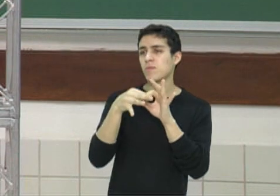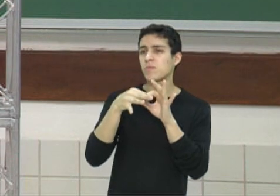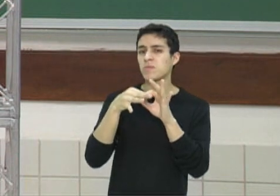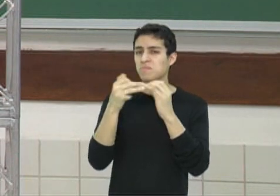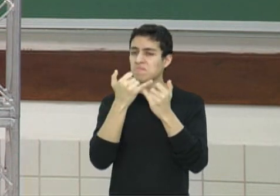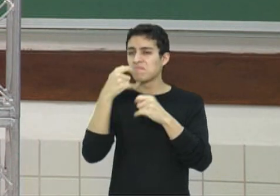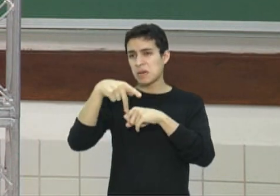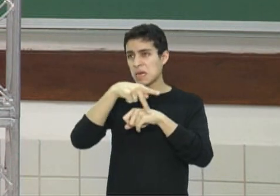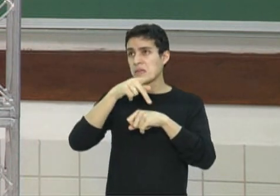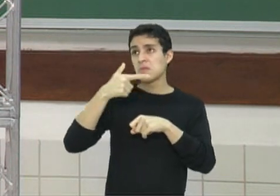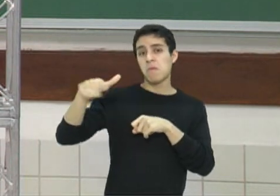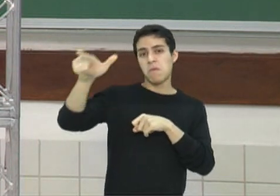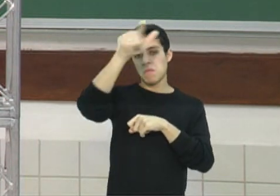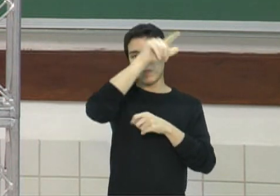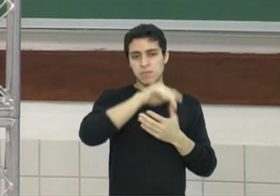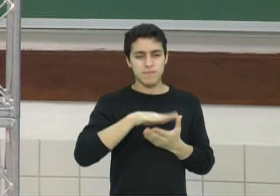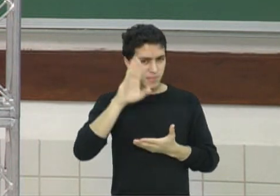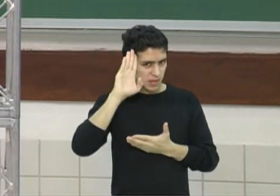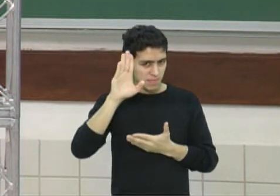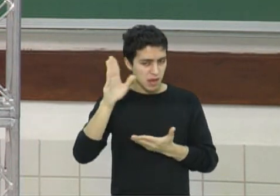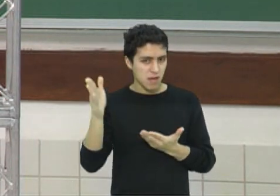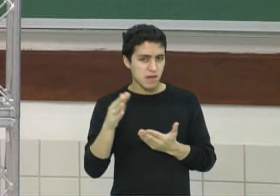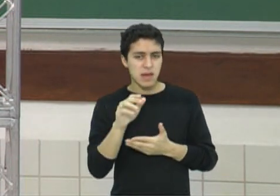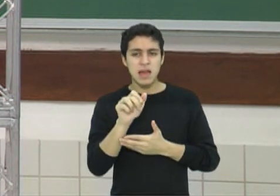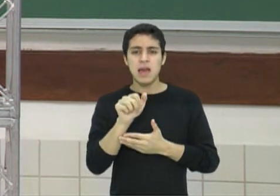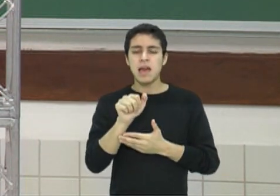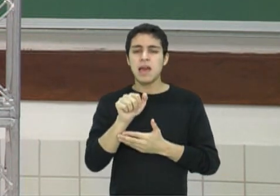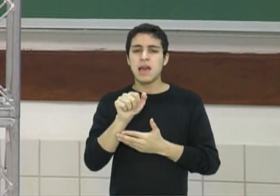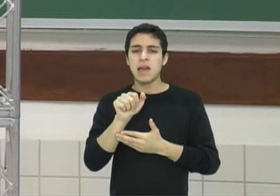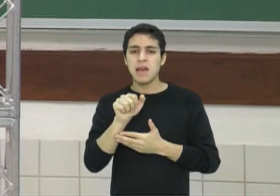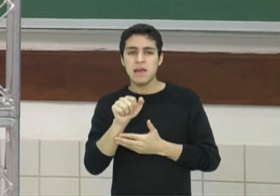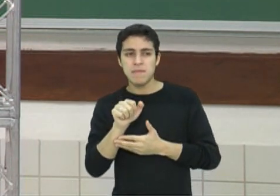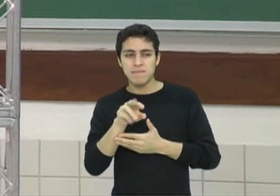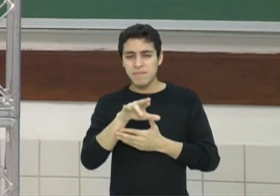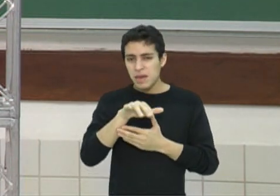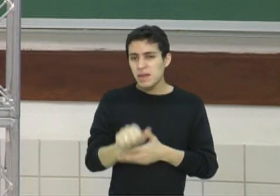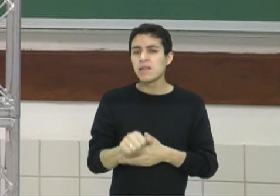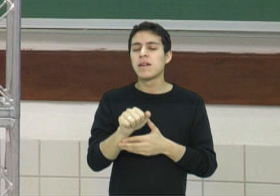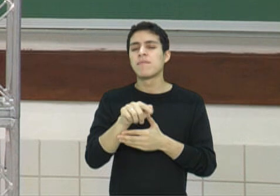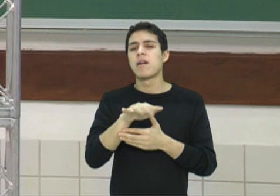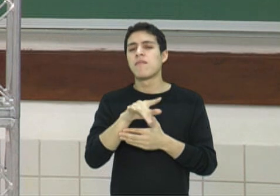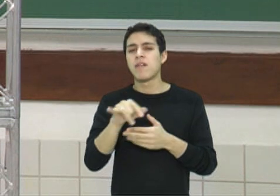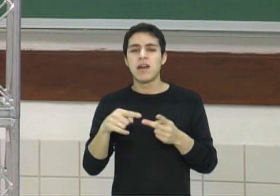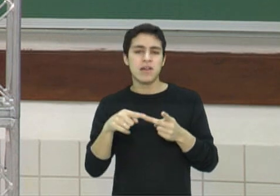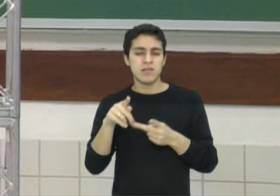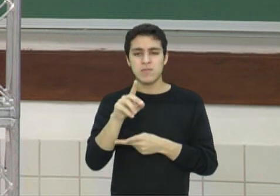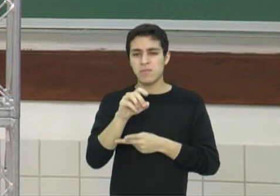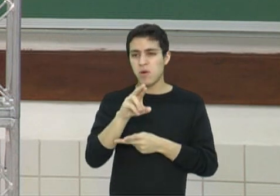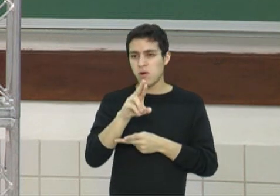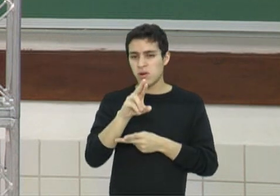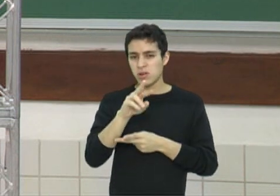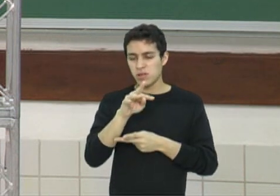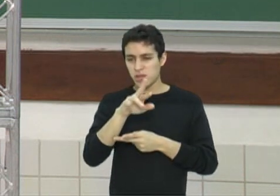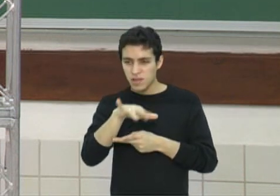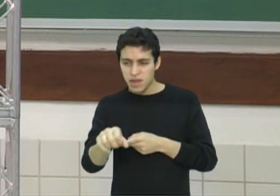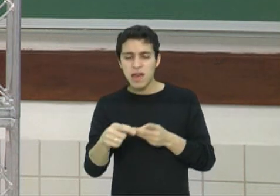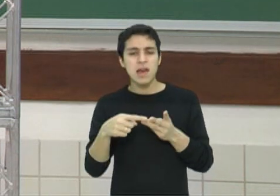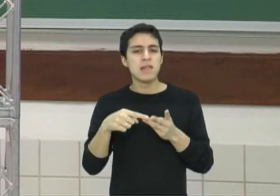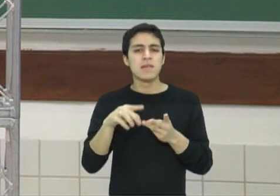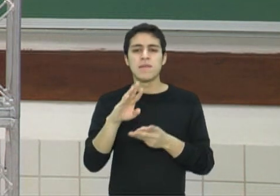internacional. Principais artistas, Anita Moffat, Tarsila do Amaral, Cândido Portinari, Villa-Lobos, Vitor